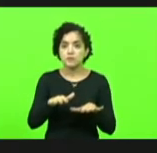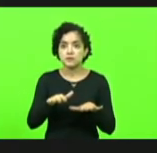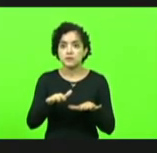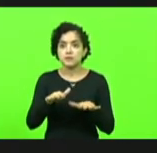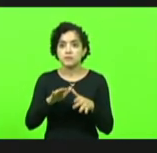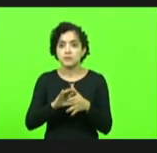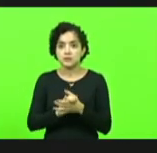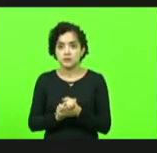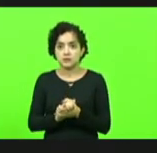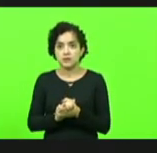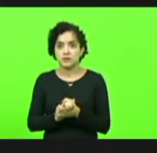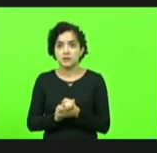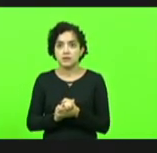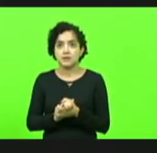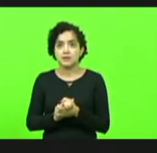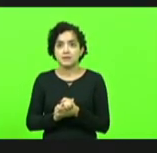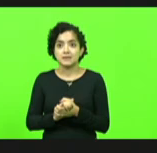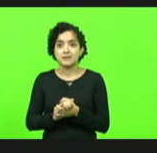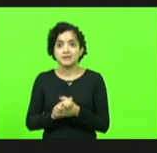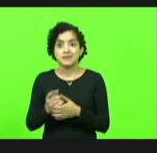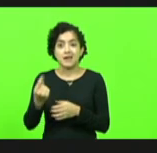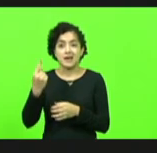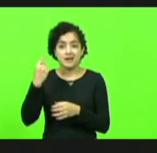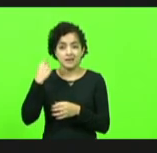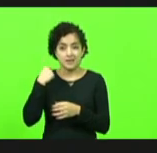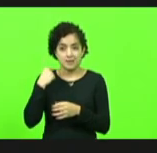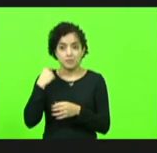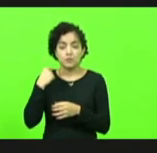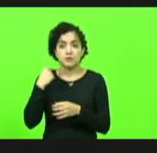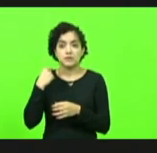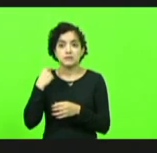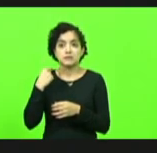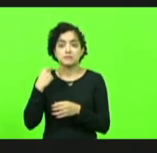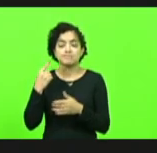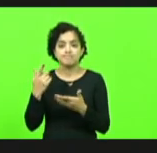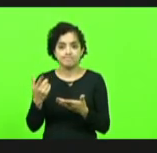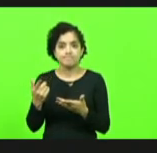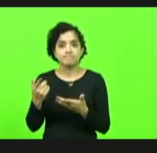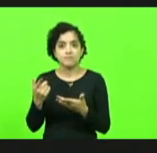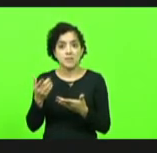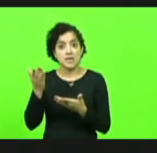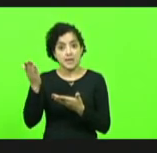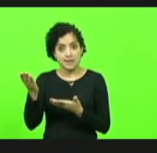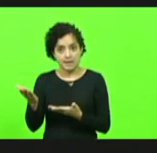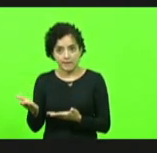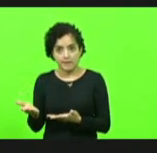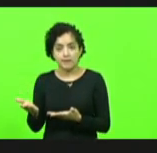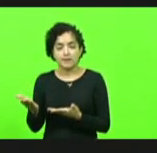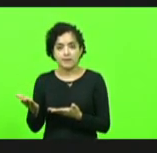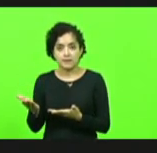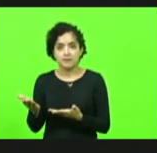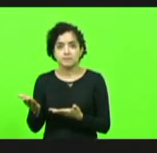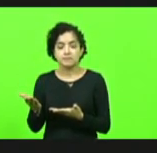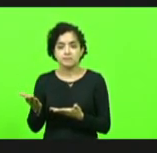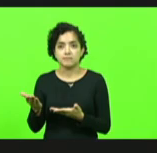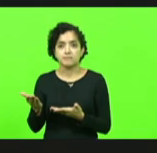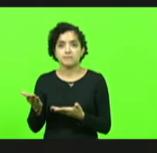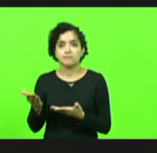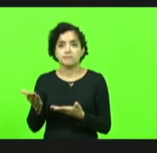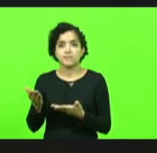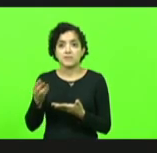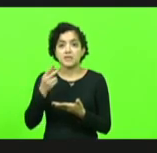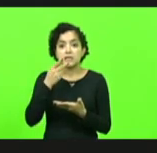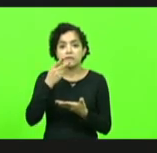na época mais aguda de nossa pandemia. Esse era o homem que dizia para